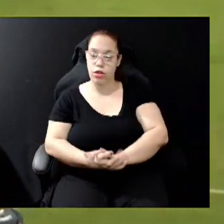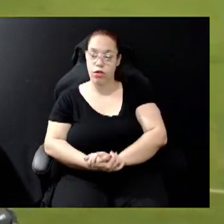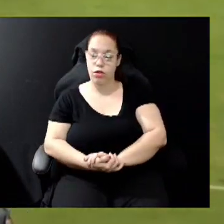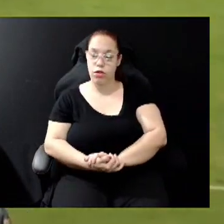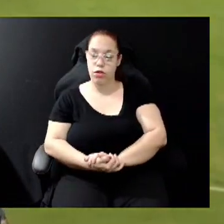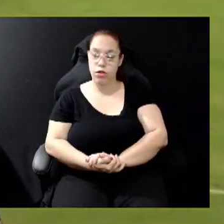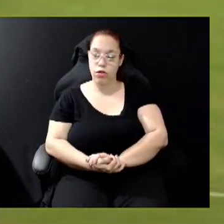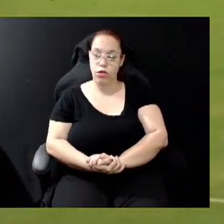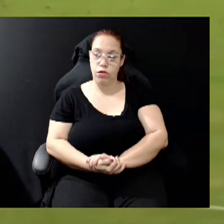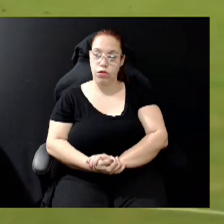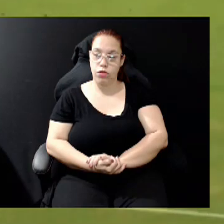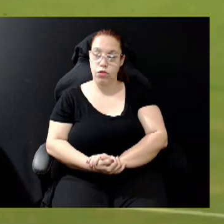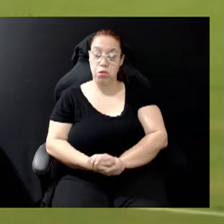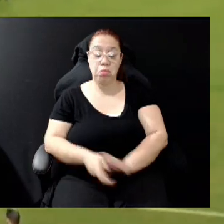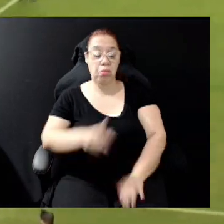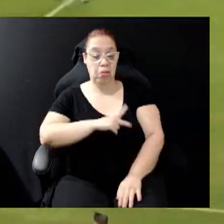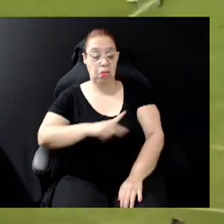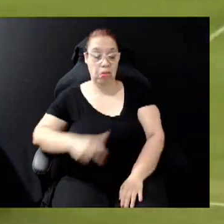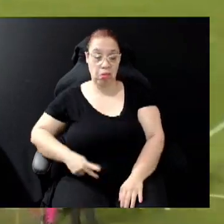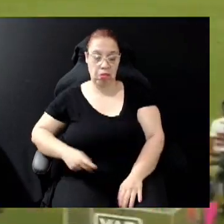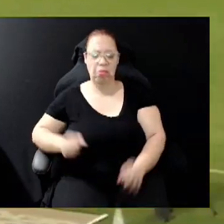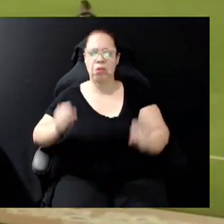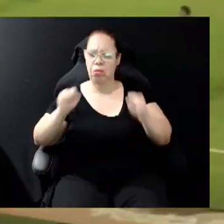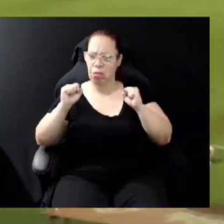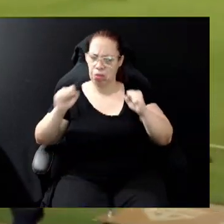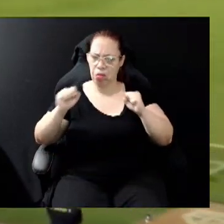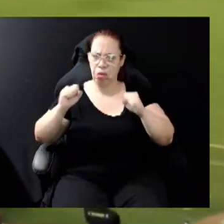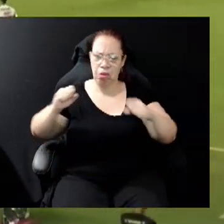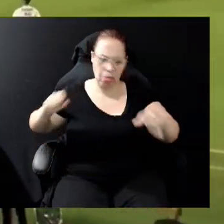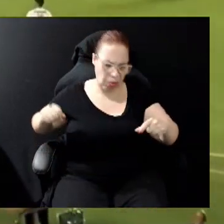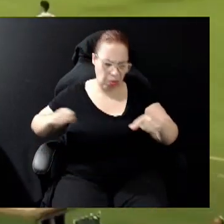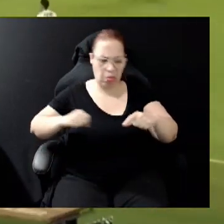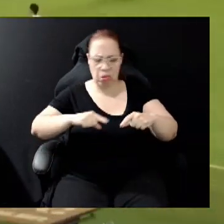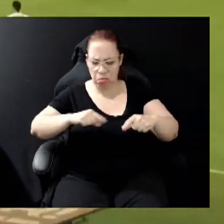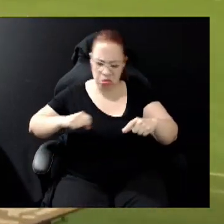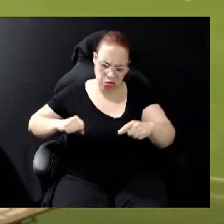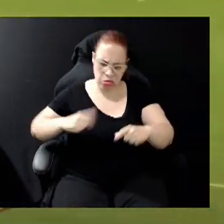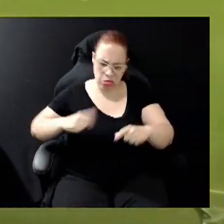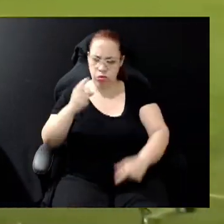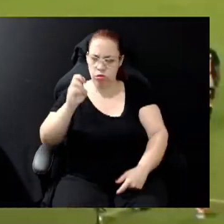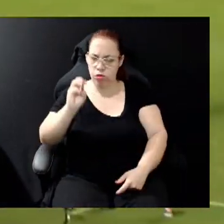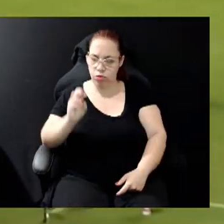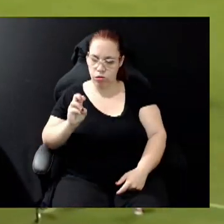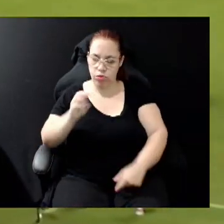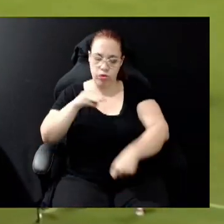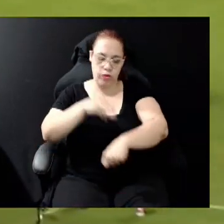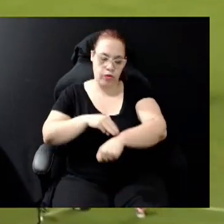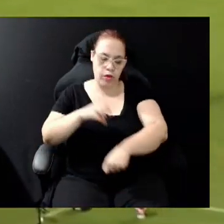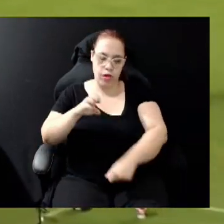A Ponte foi valente, foi para cima e aos 15 minutos, Everton